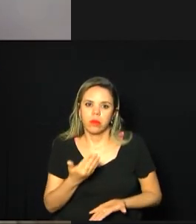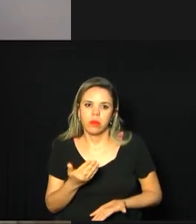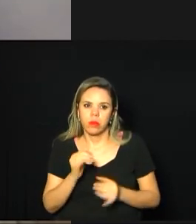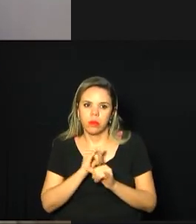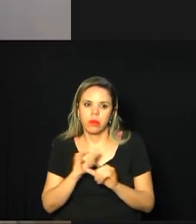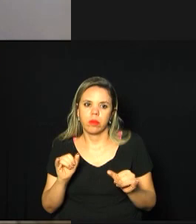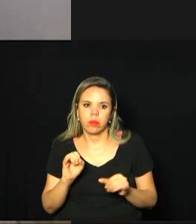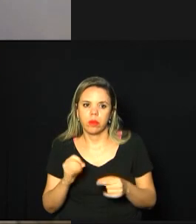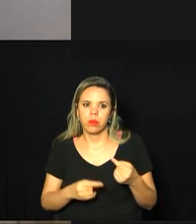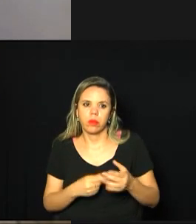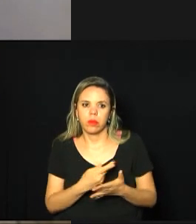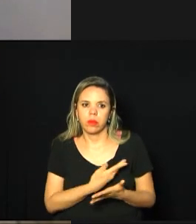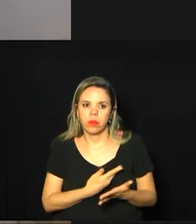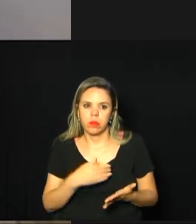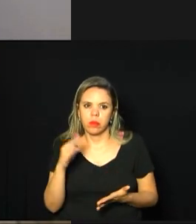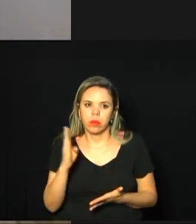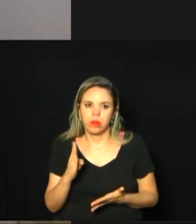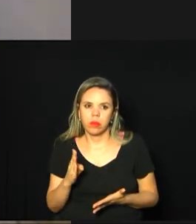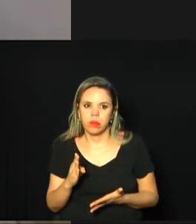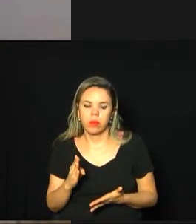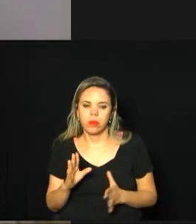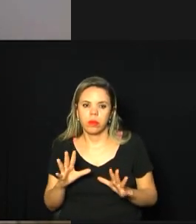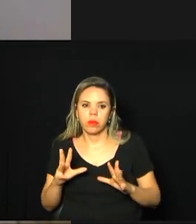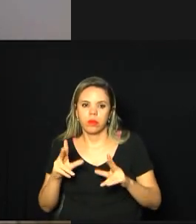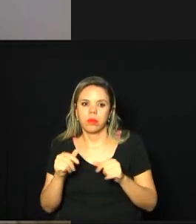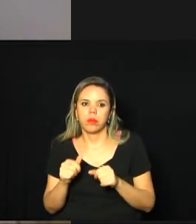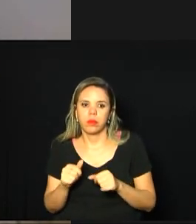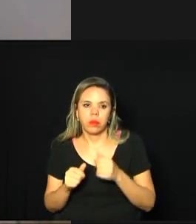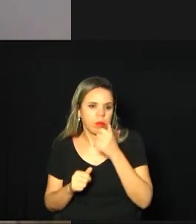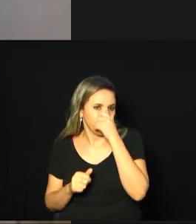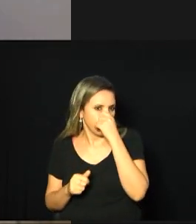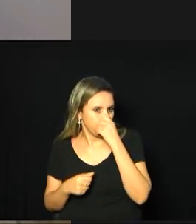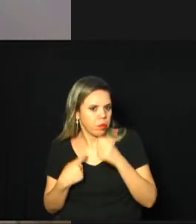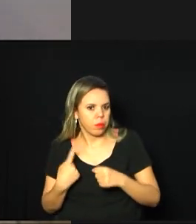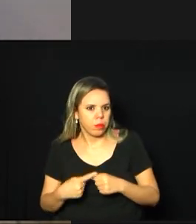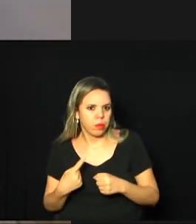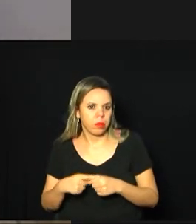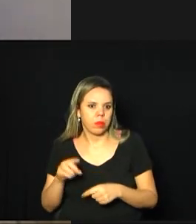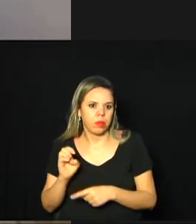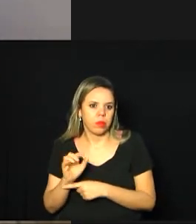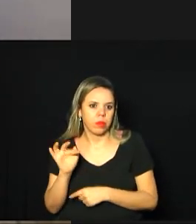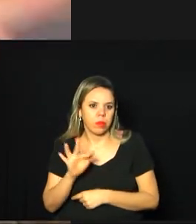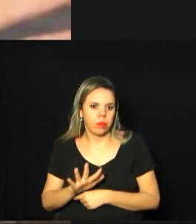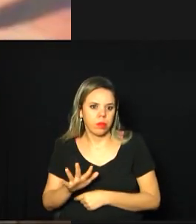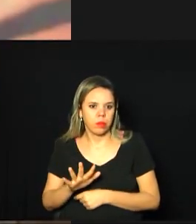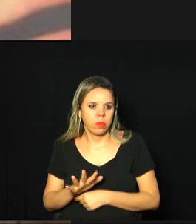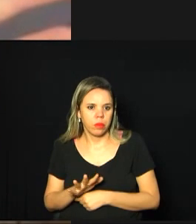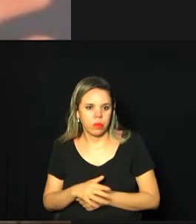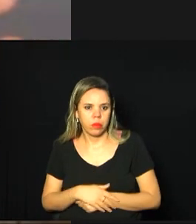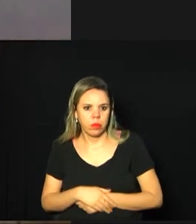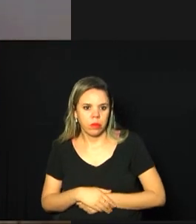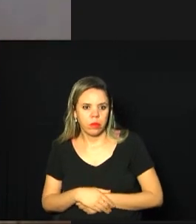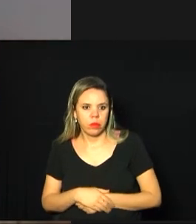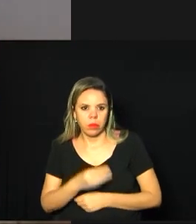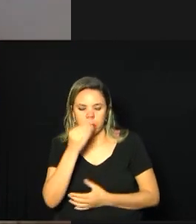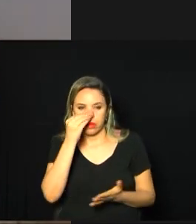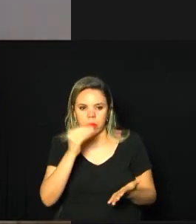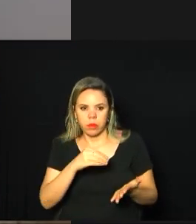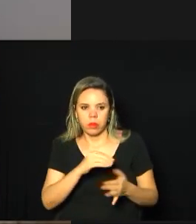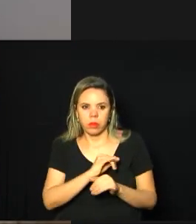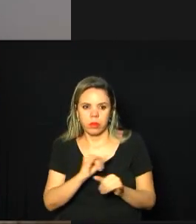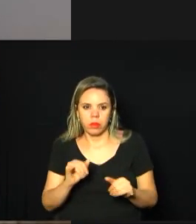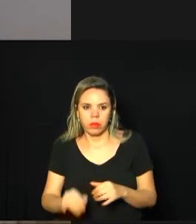alerta se a política pública brasileira, em todas as instâncias, municipal, estadual e federal, ignora os